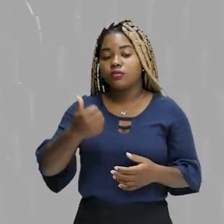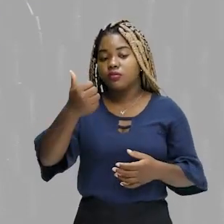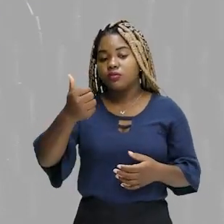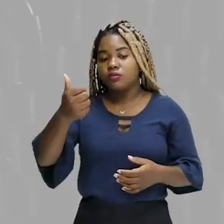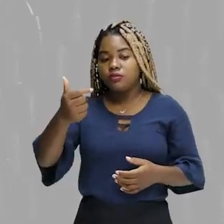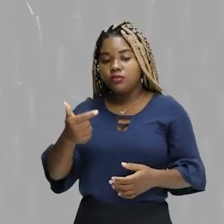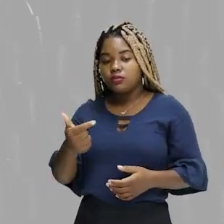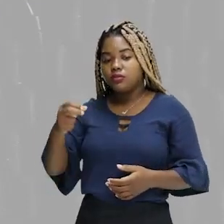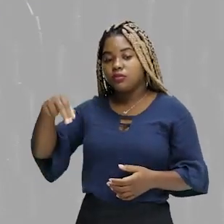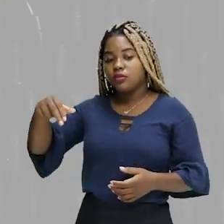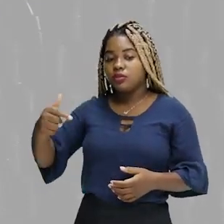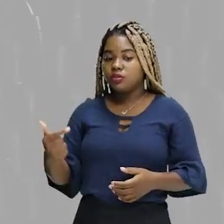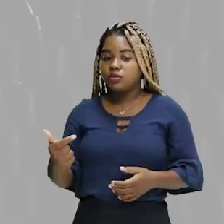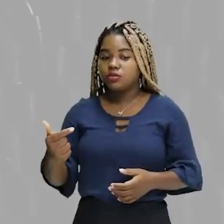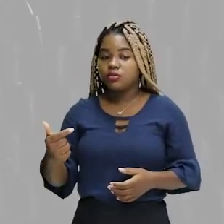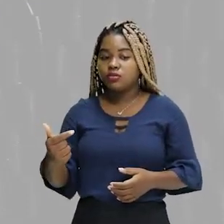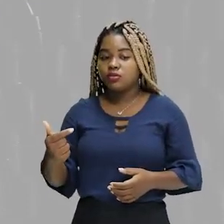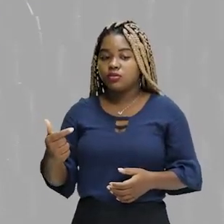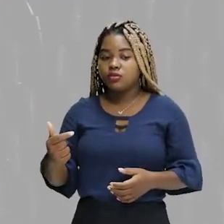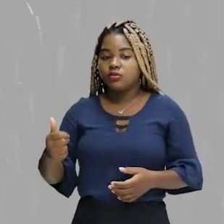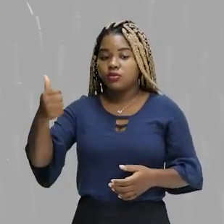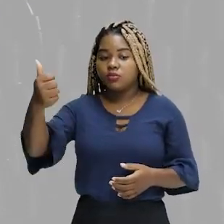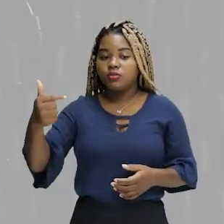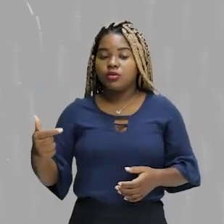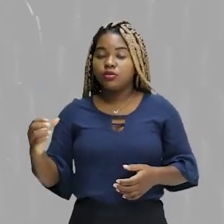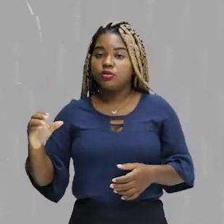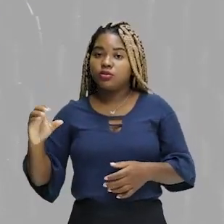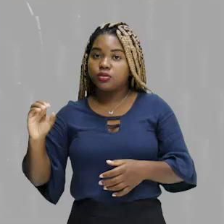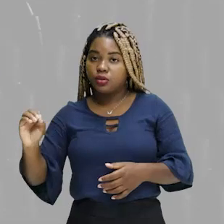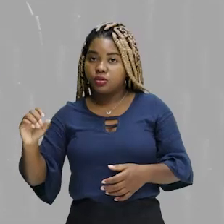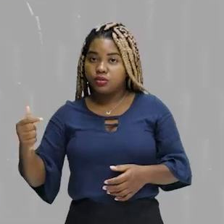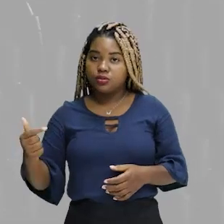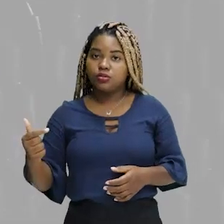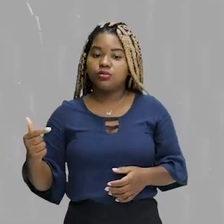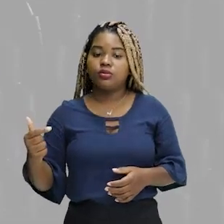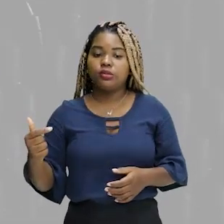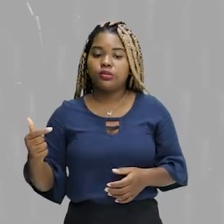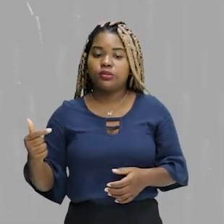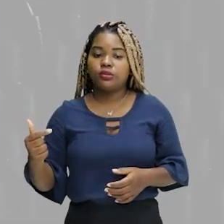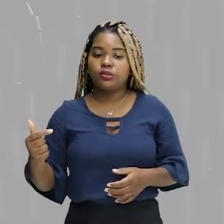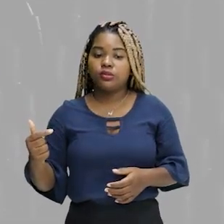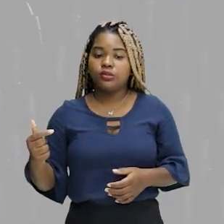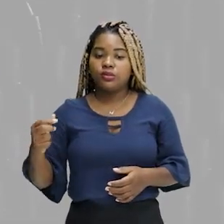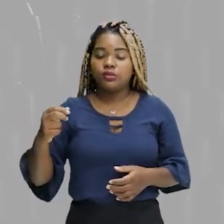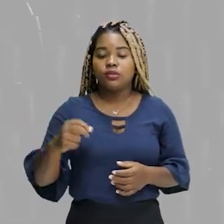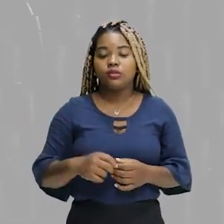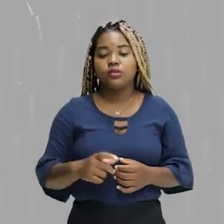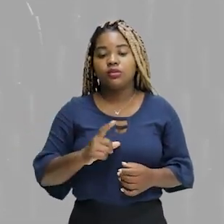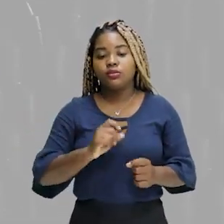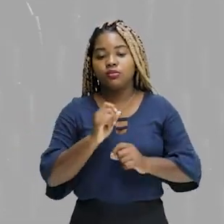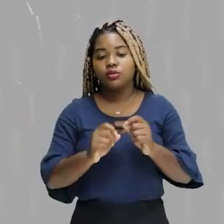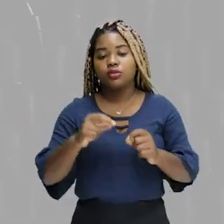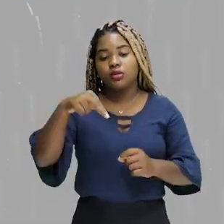de N2 reagindo com 1/2 de O2, produzindo 1 mol ou uma molécula de